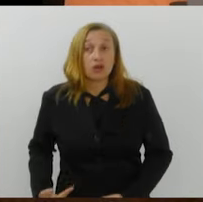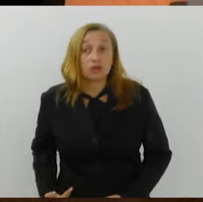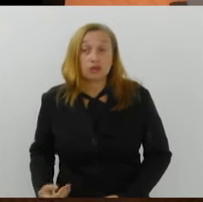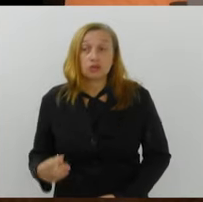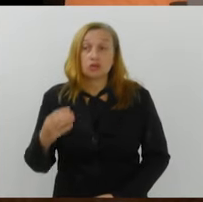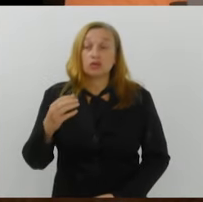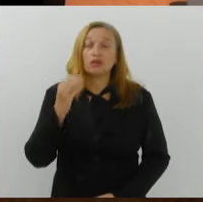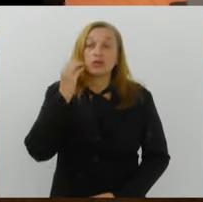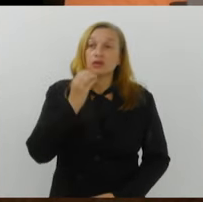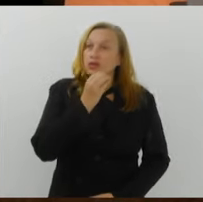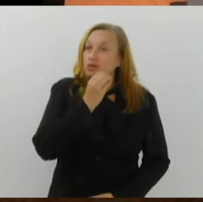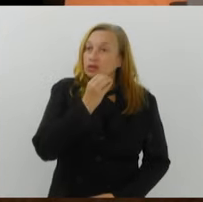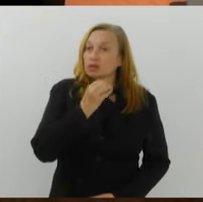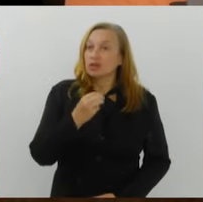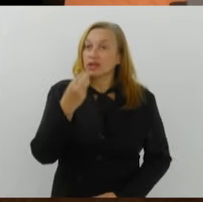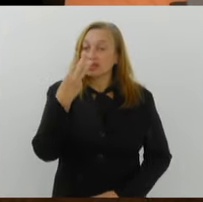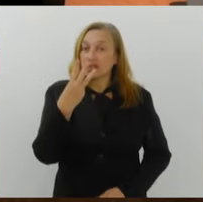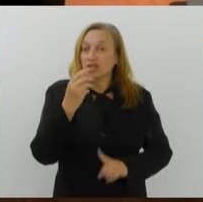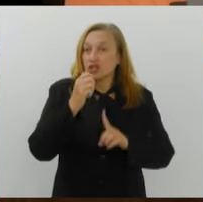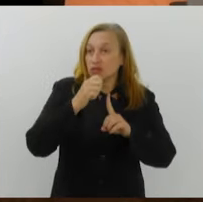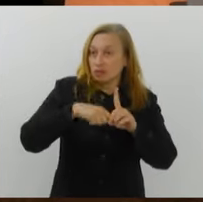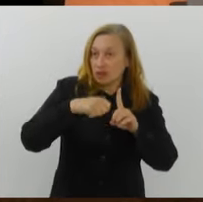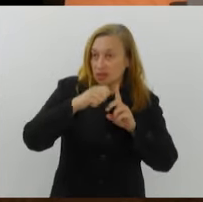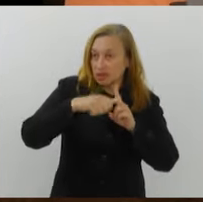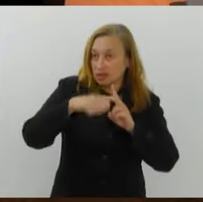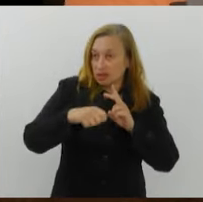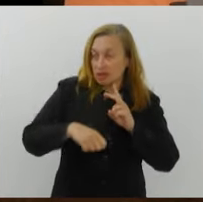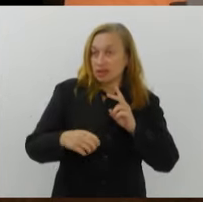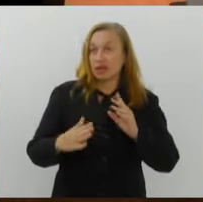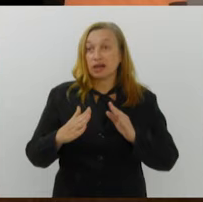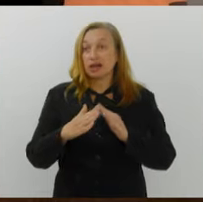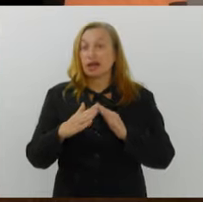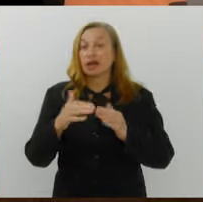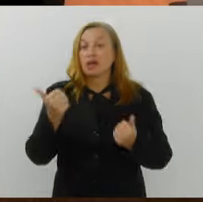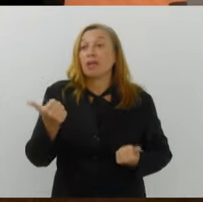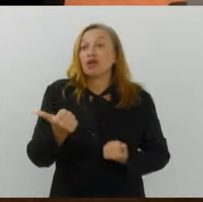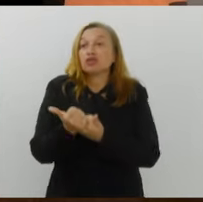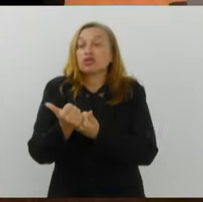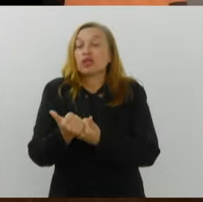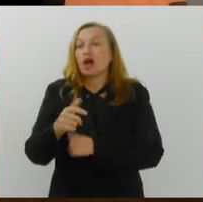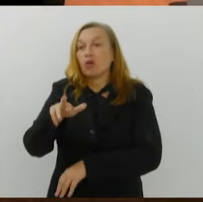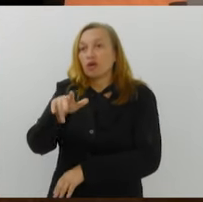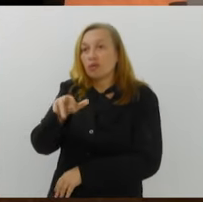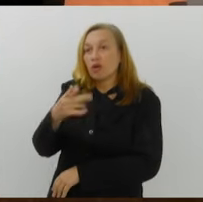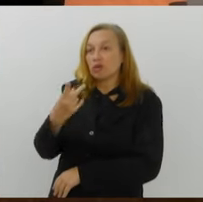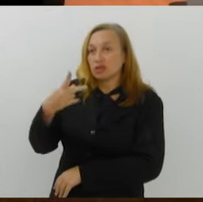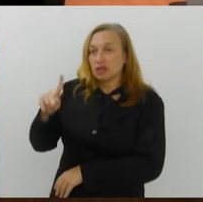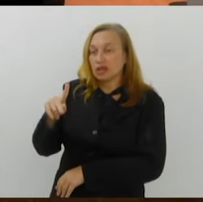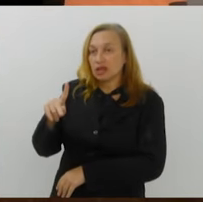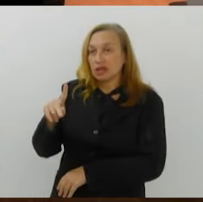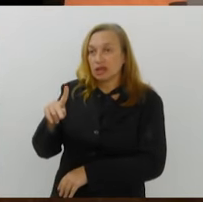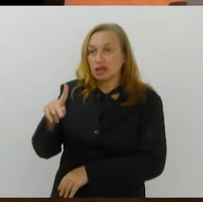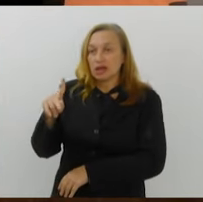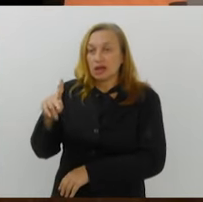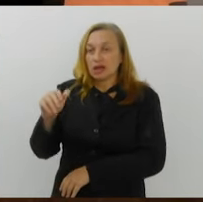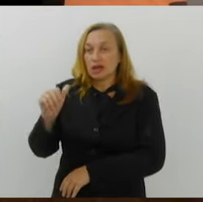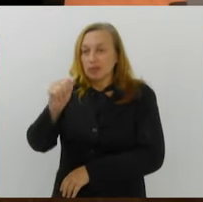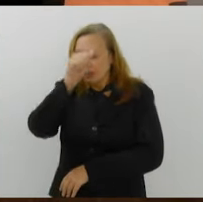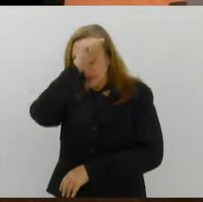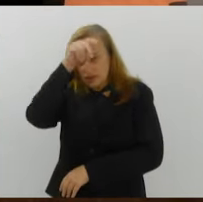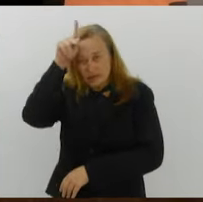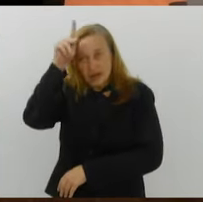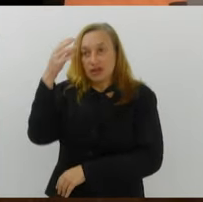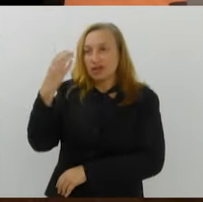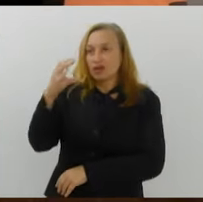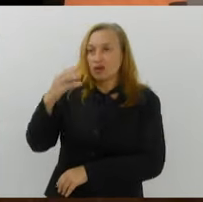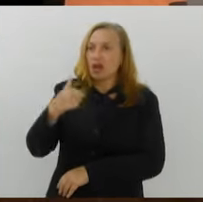oportunidade desse deputado ficar 3 meses na casa para ajudar o irmão dele, que é candidato a prefeito de Niterói. E eu fiquei até